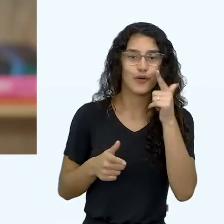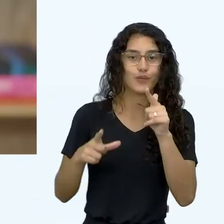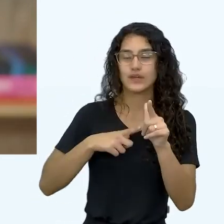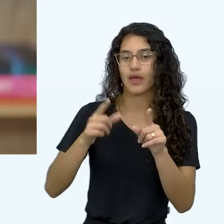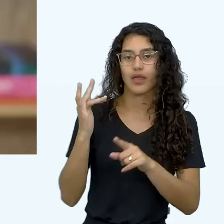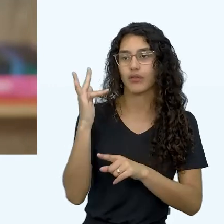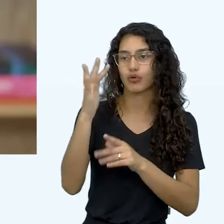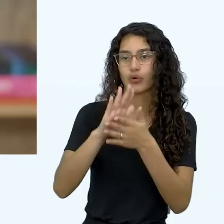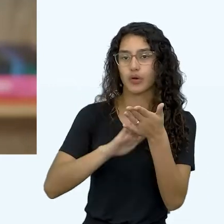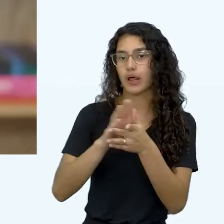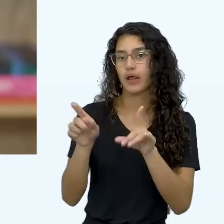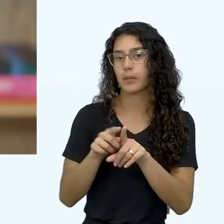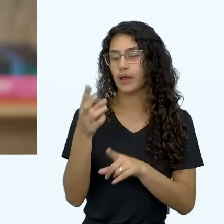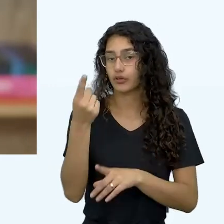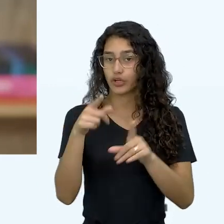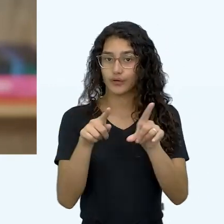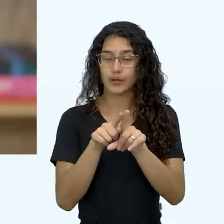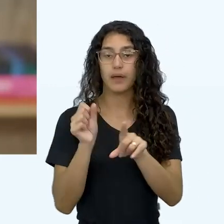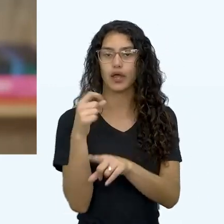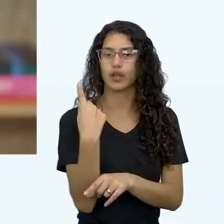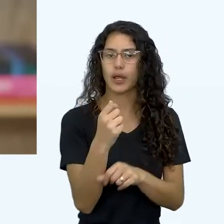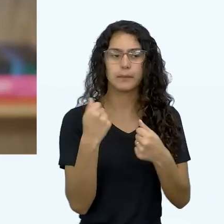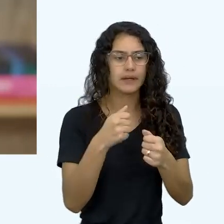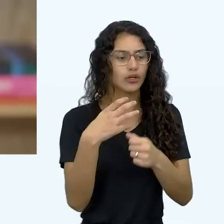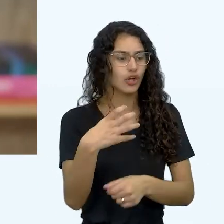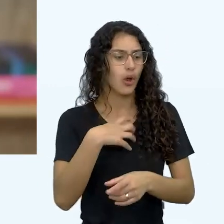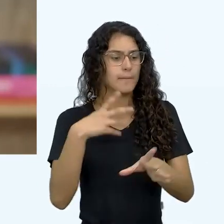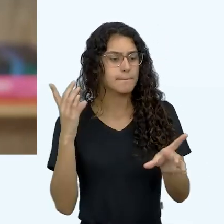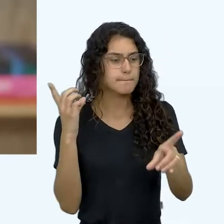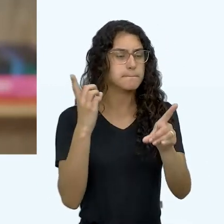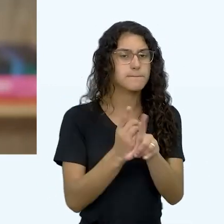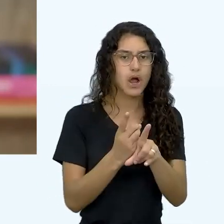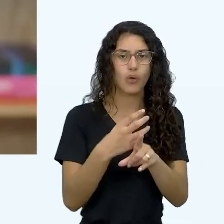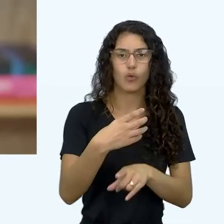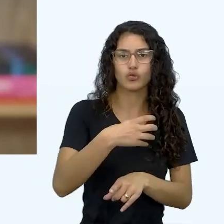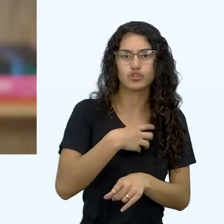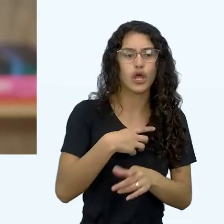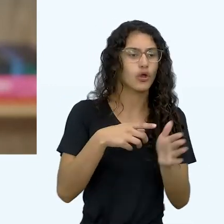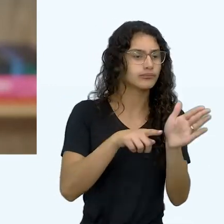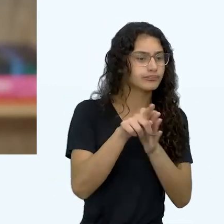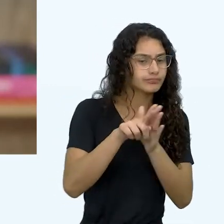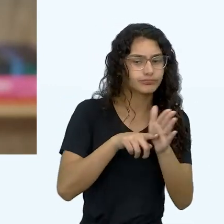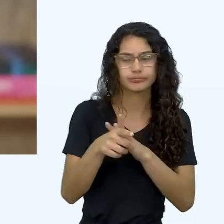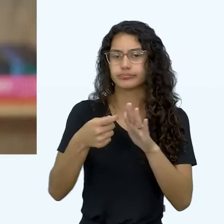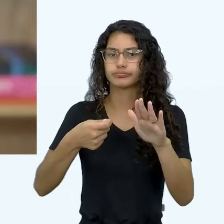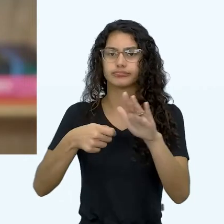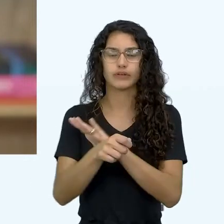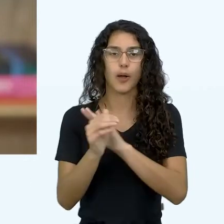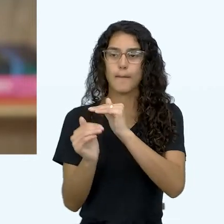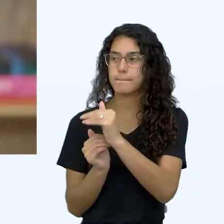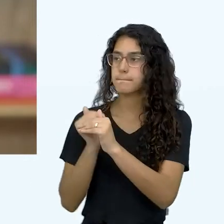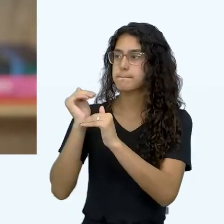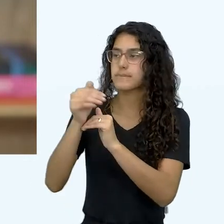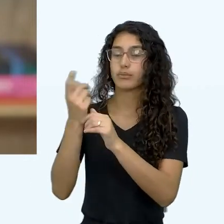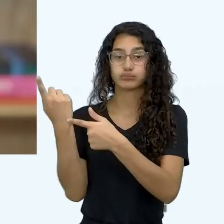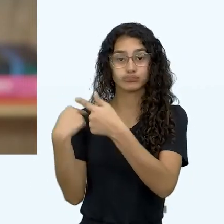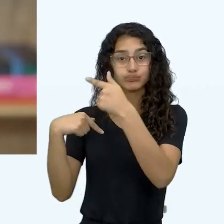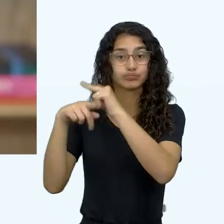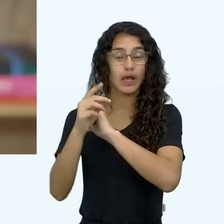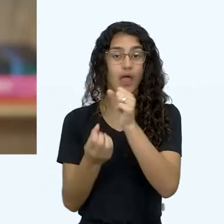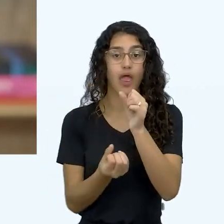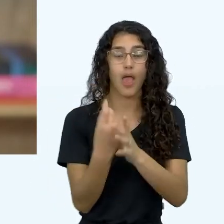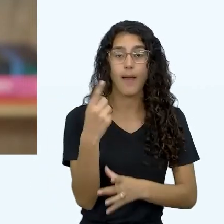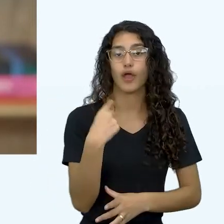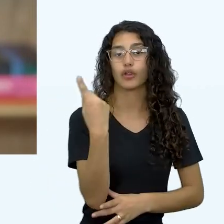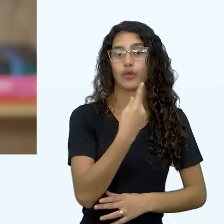nada. E com o dinheiro é a mesma forma. A gente precisa achar formas de plantar, de investir, de crescer, de criar, para